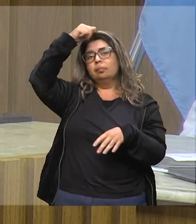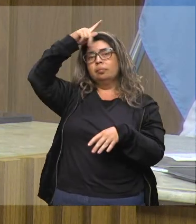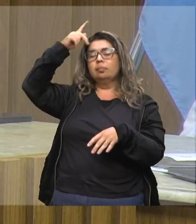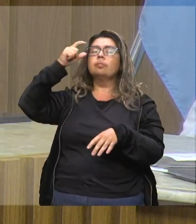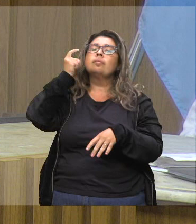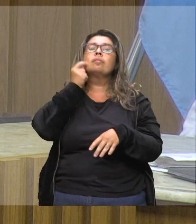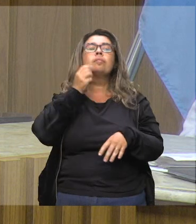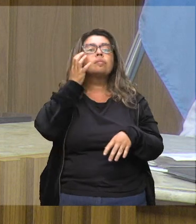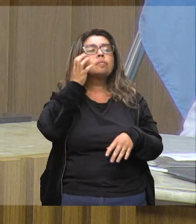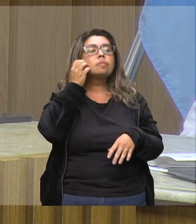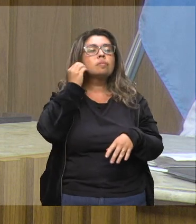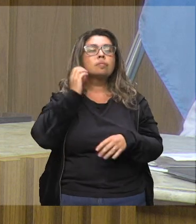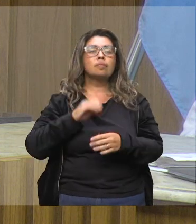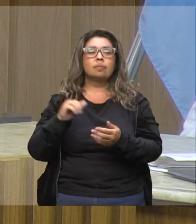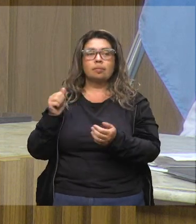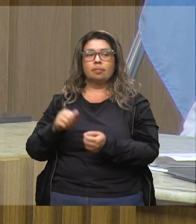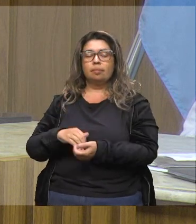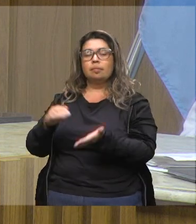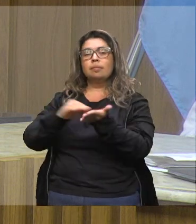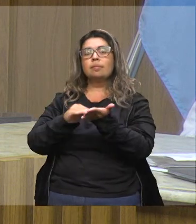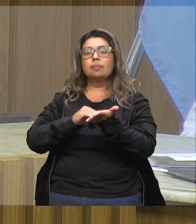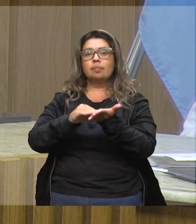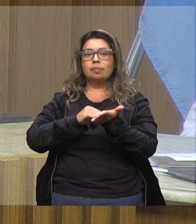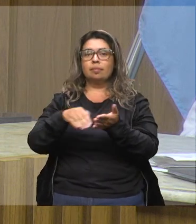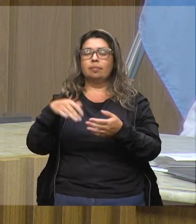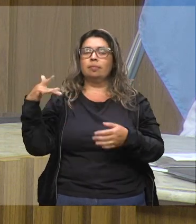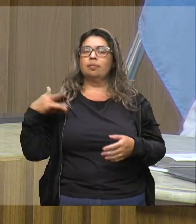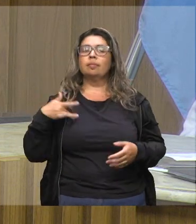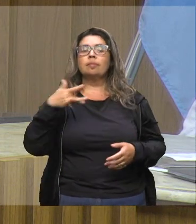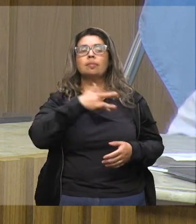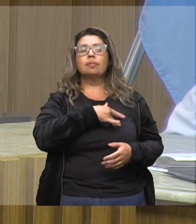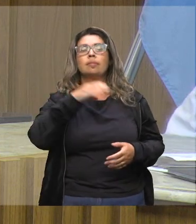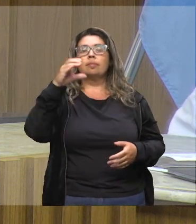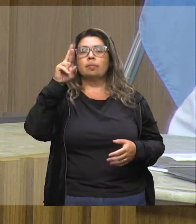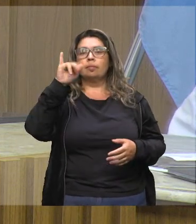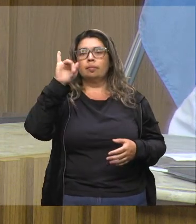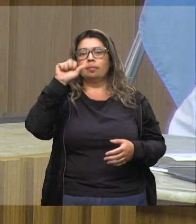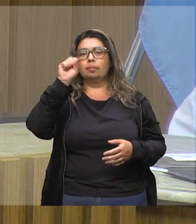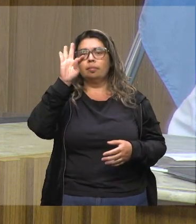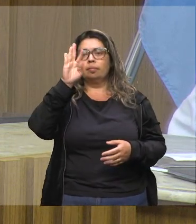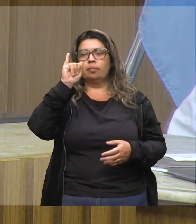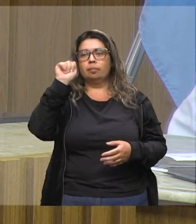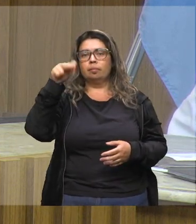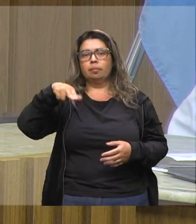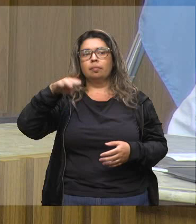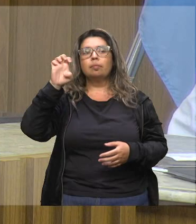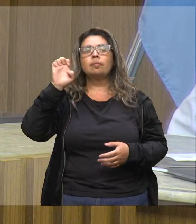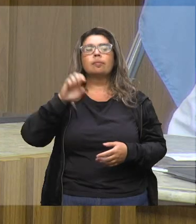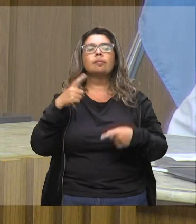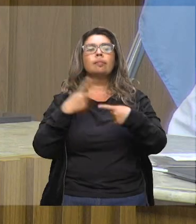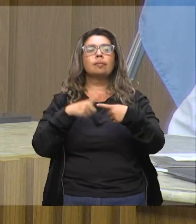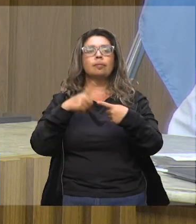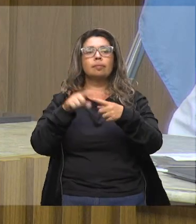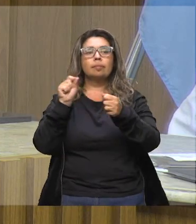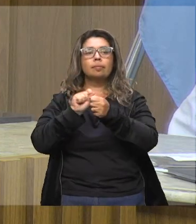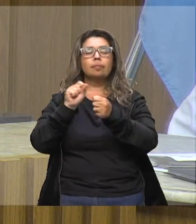Fernandes, à secretária de Saúde, Cristiane Andrade, por ter